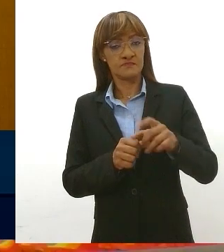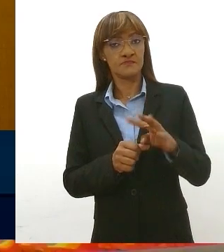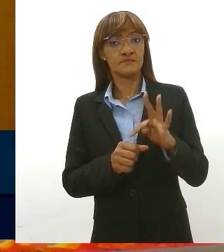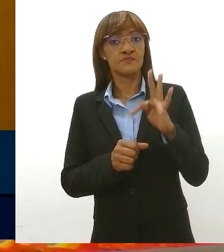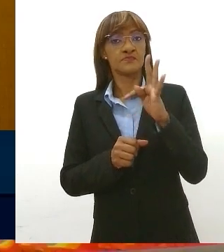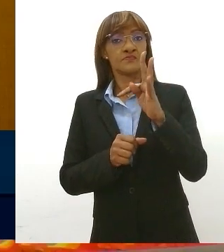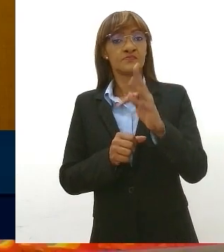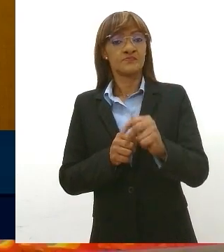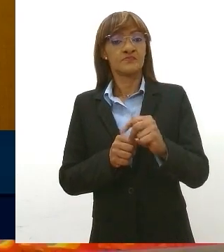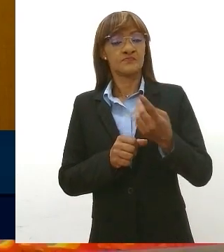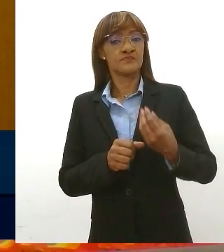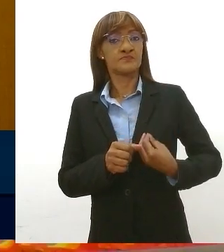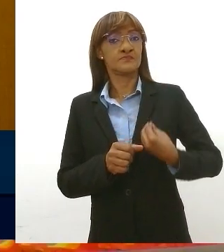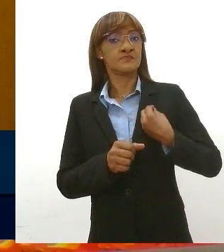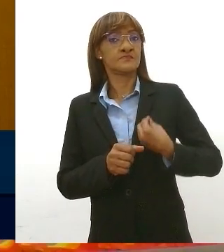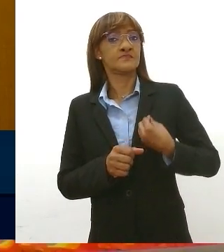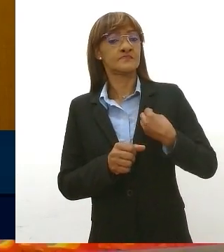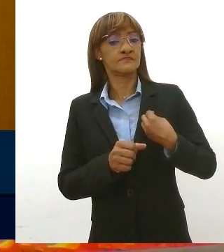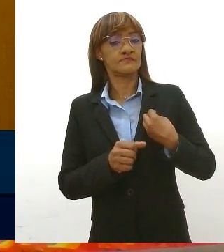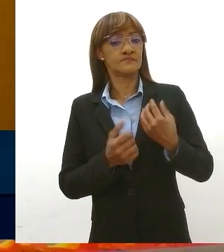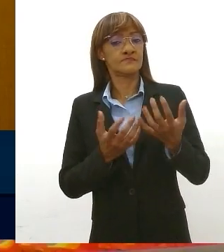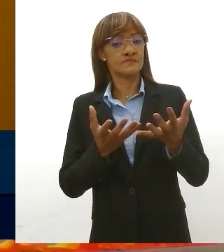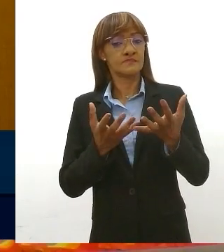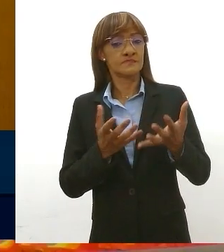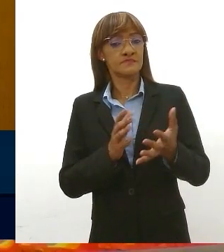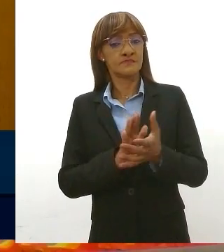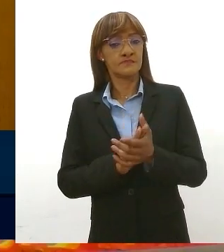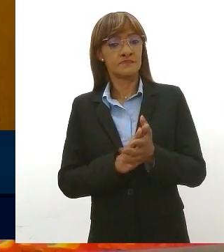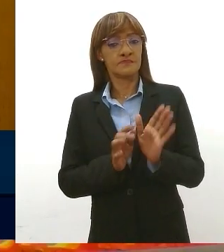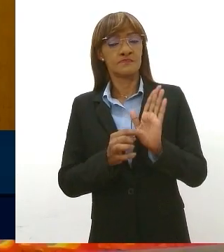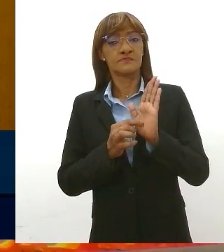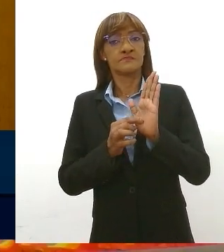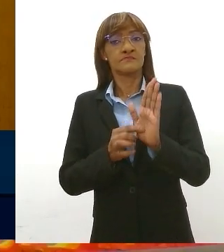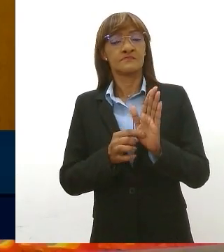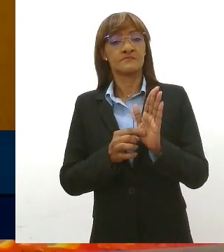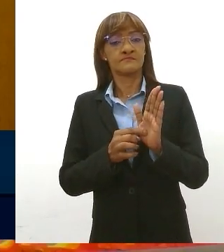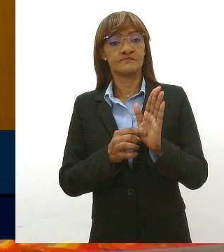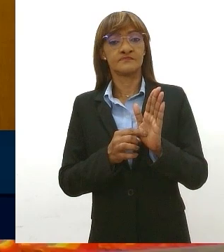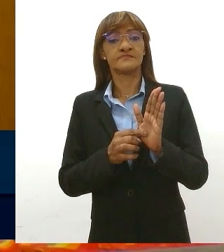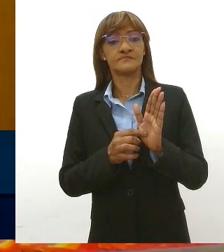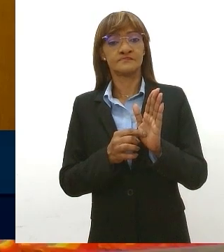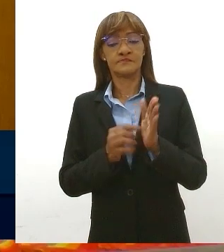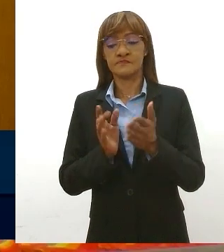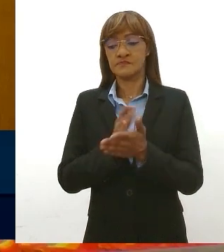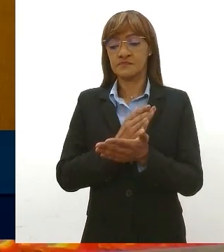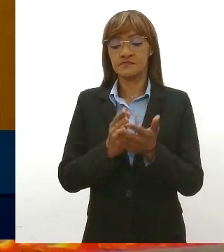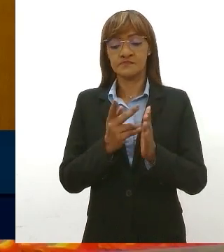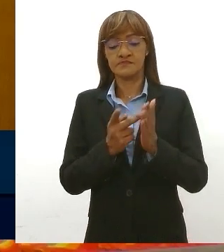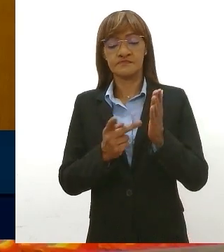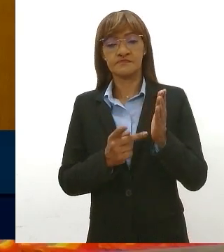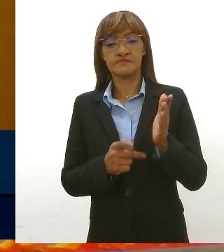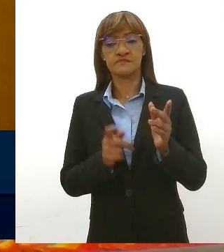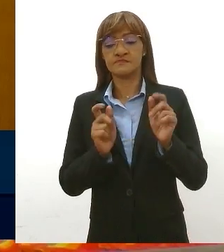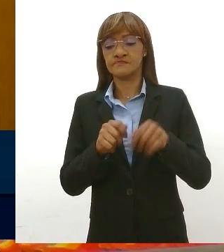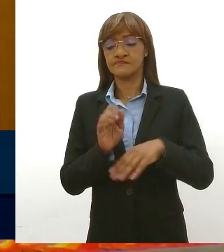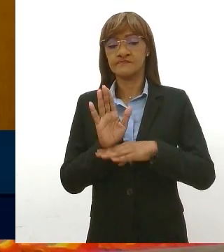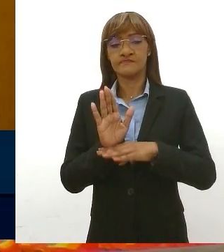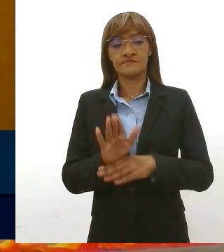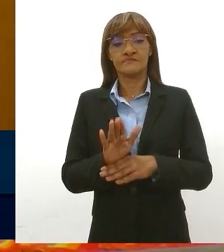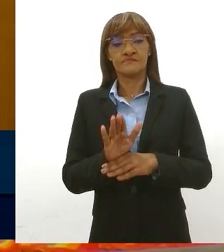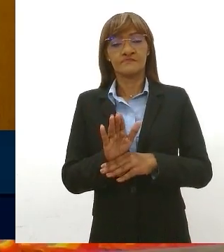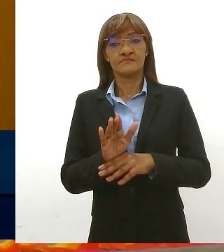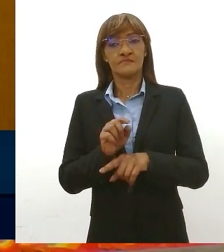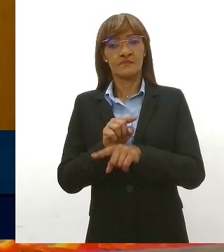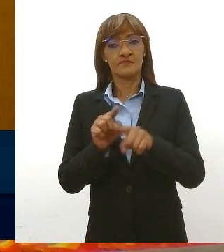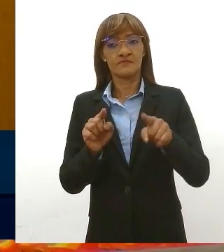apontando projetos que ajudem a fazer com que essas pessoas trilhem novos caminhos, porque